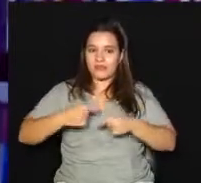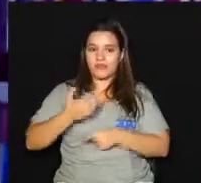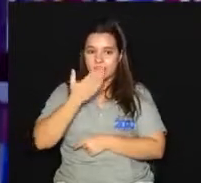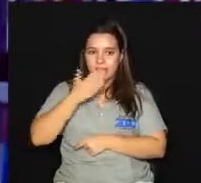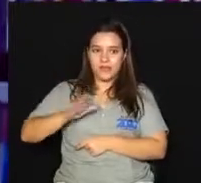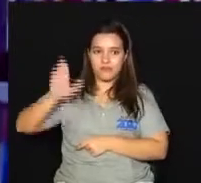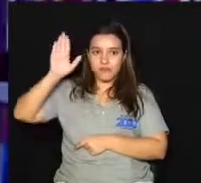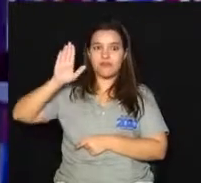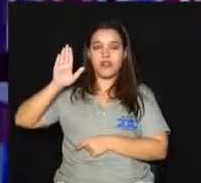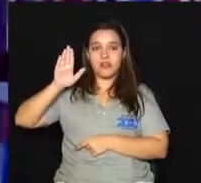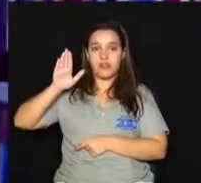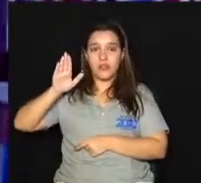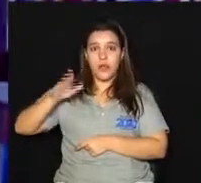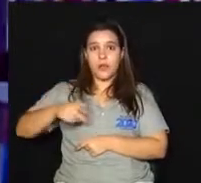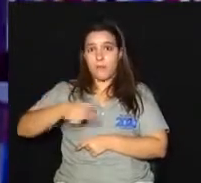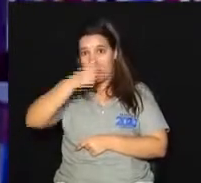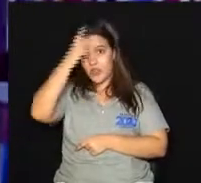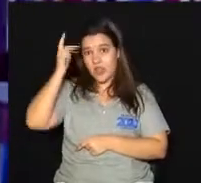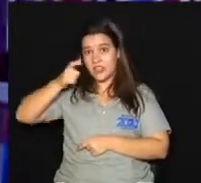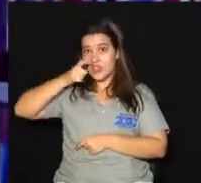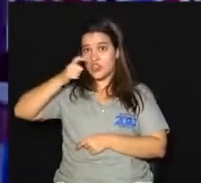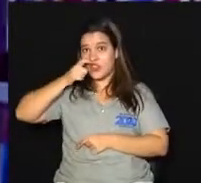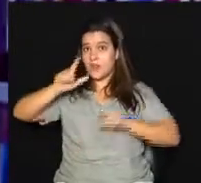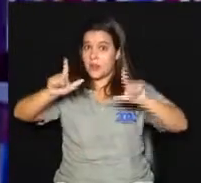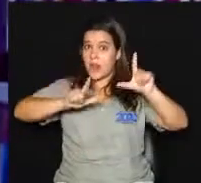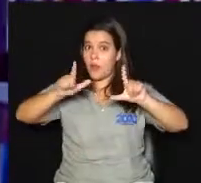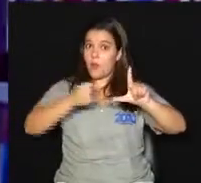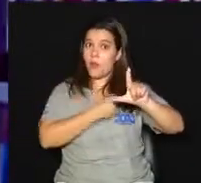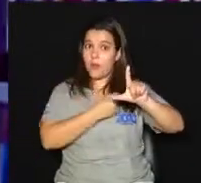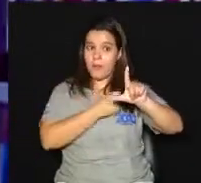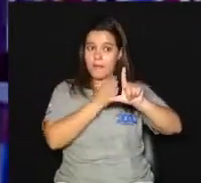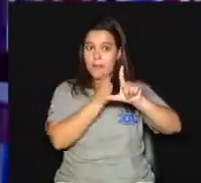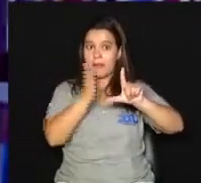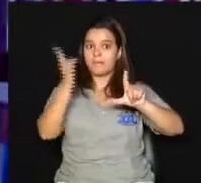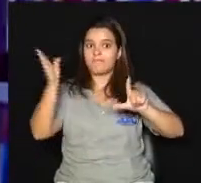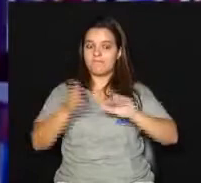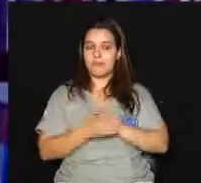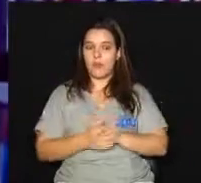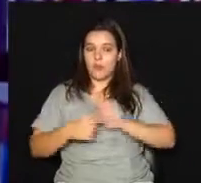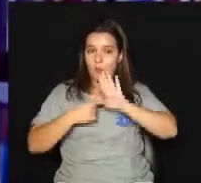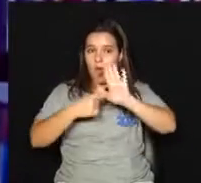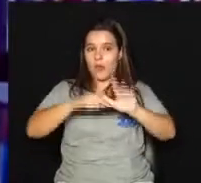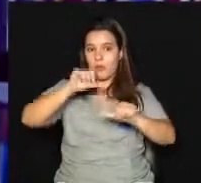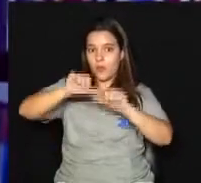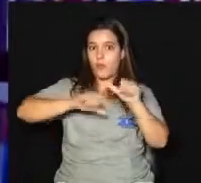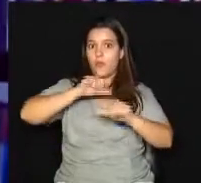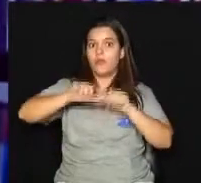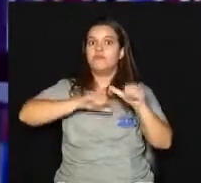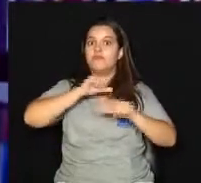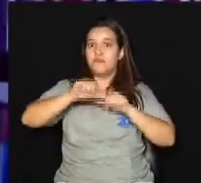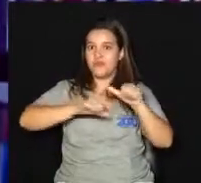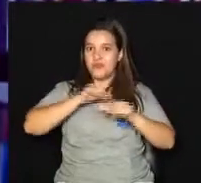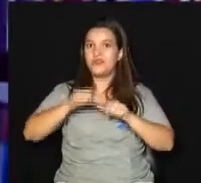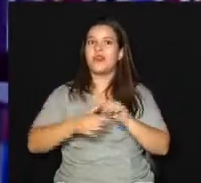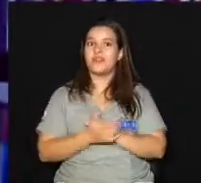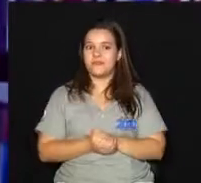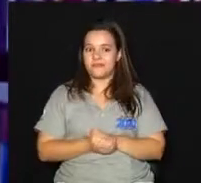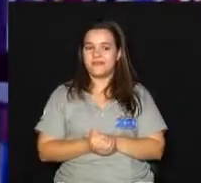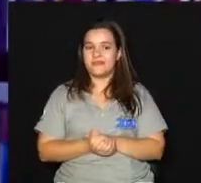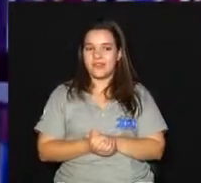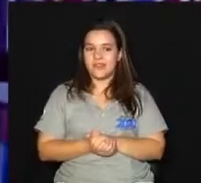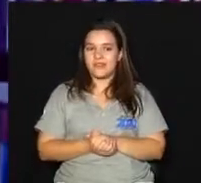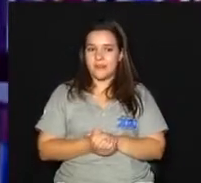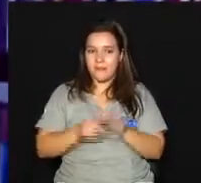tiveram audiência significativa e os resultados estão aí. Quer dizer, você tem uma mudança em todas